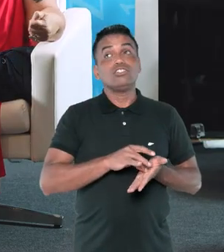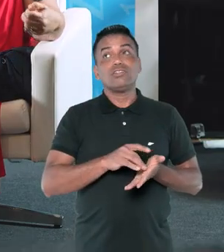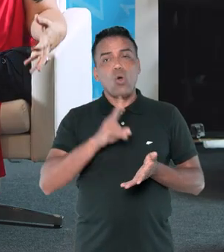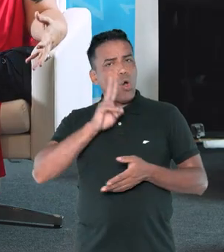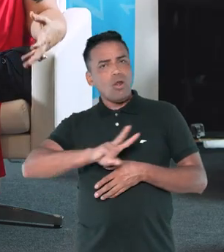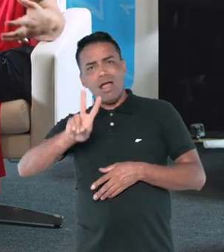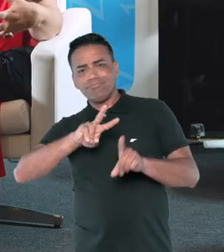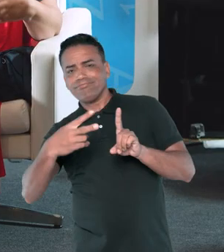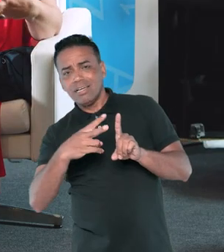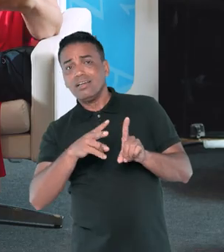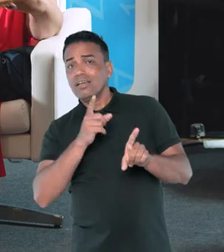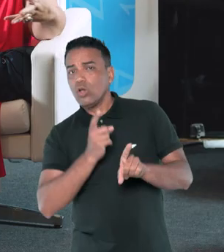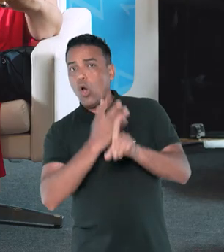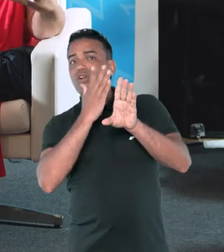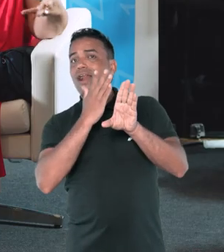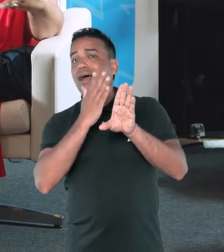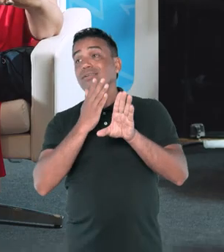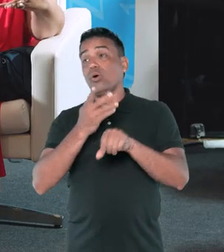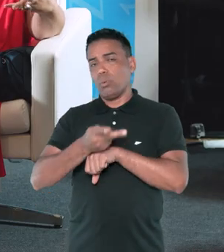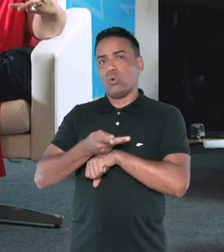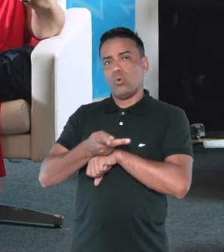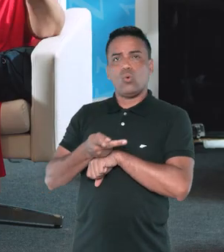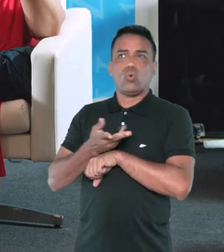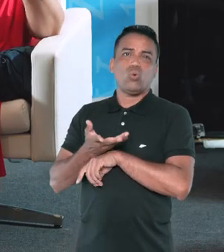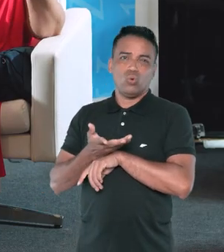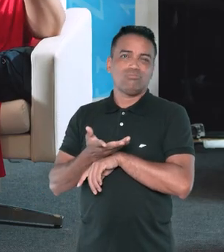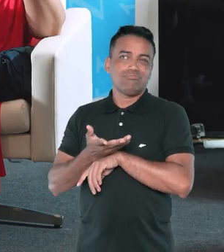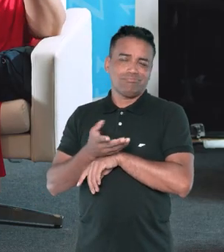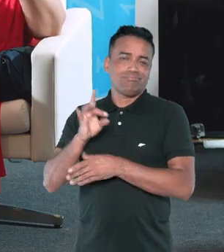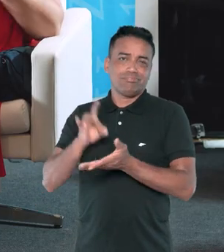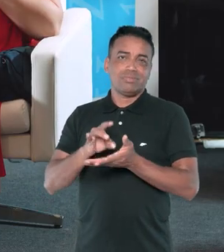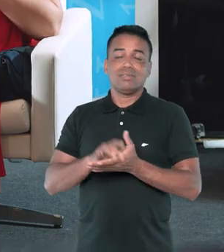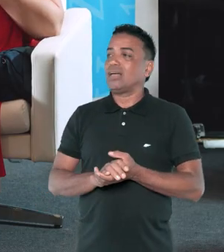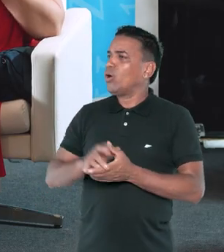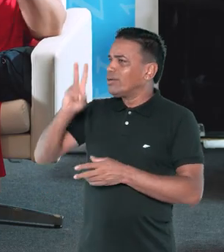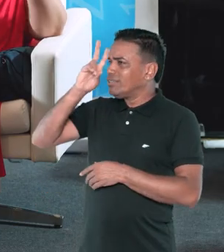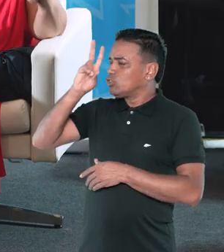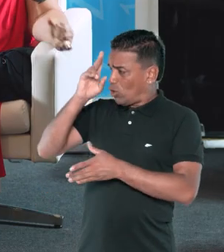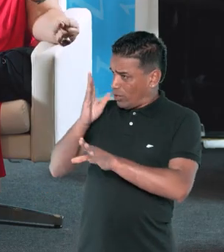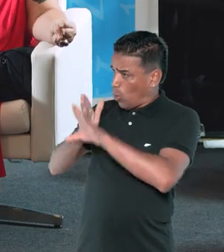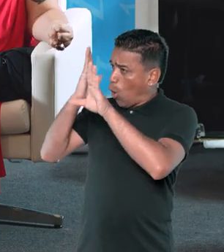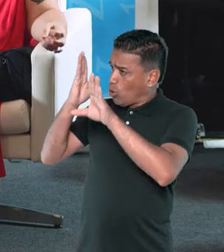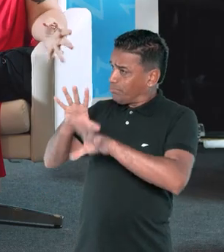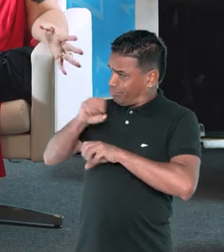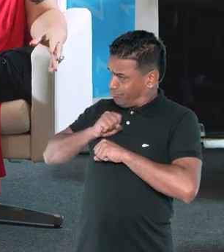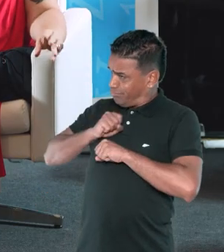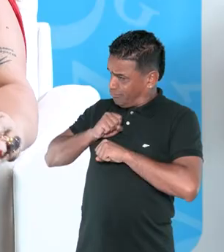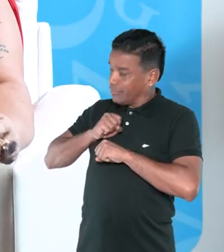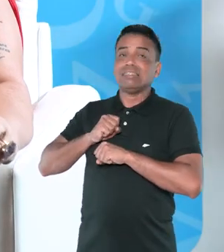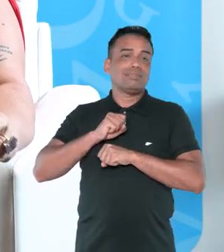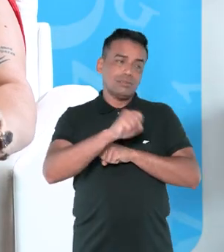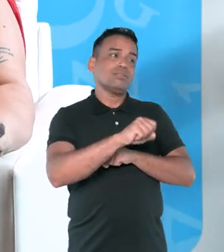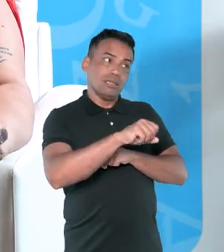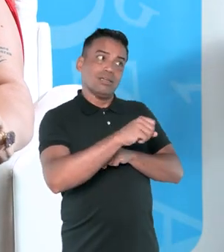de encontrar. Eu procuro muito, eu olho muito, mas eu acho que a história que te encontra e vira encosto. Exato, é por